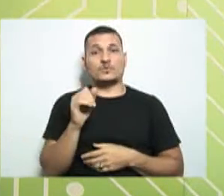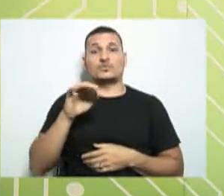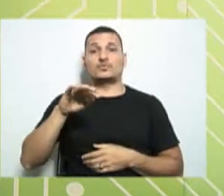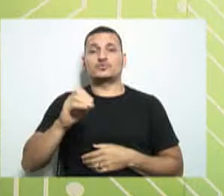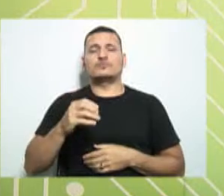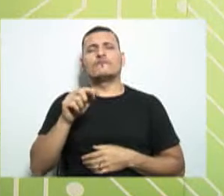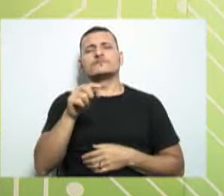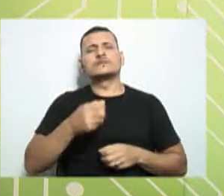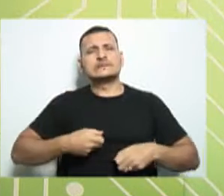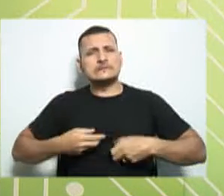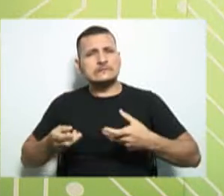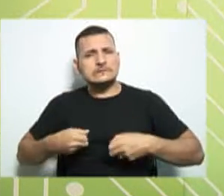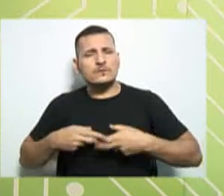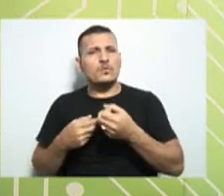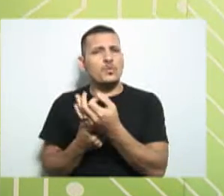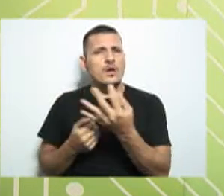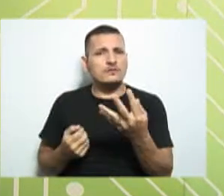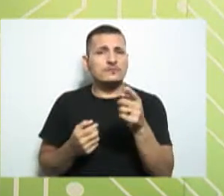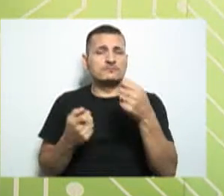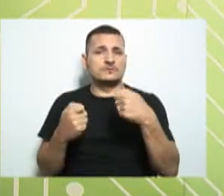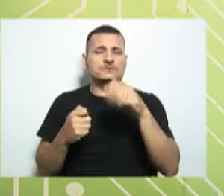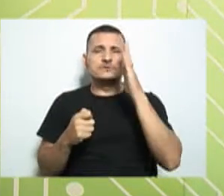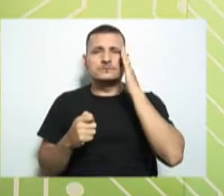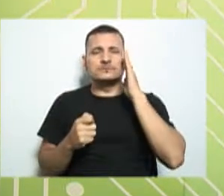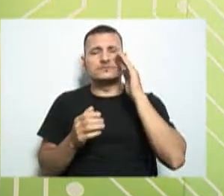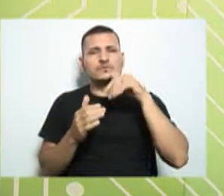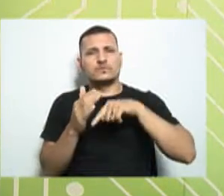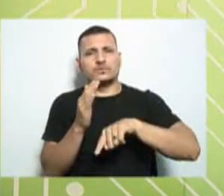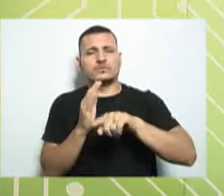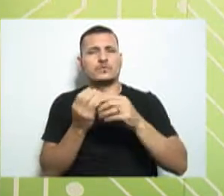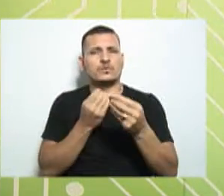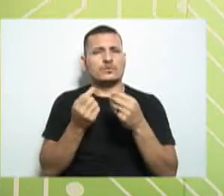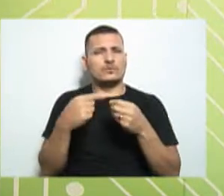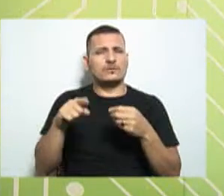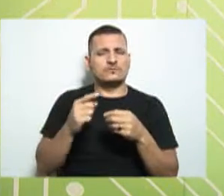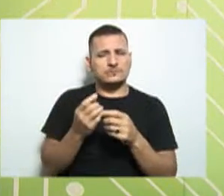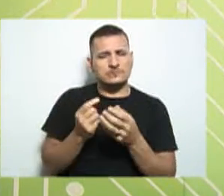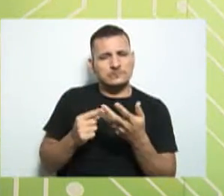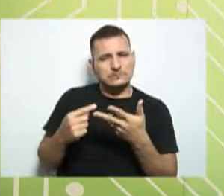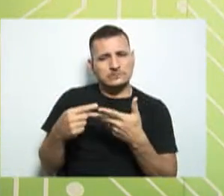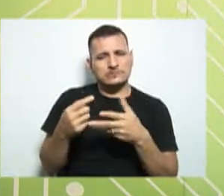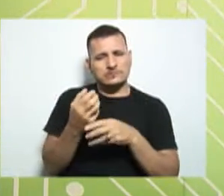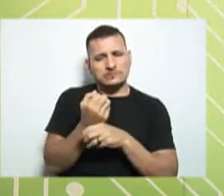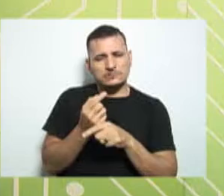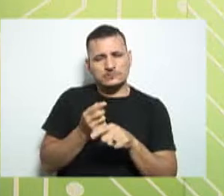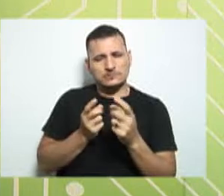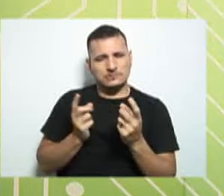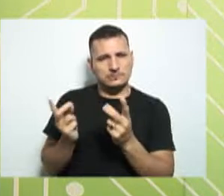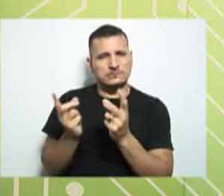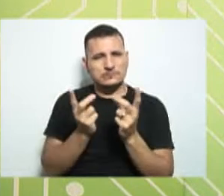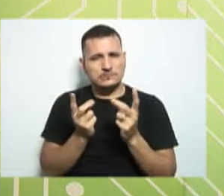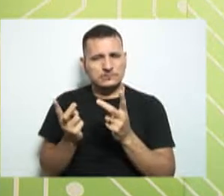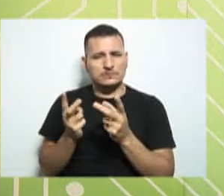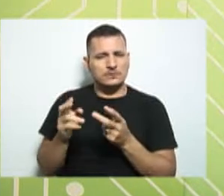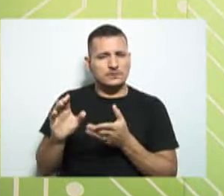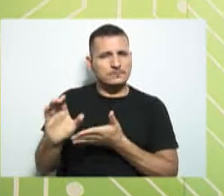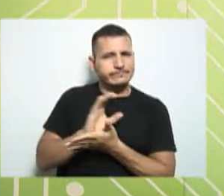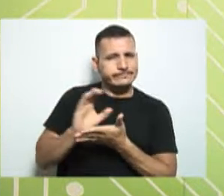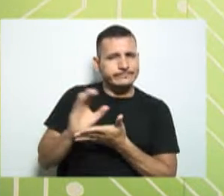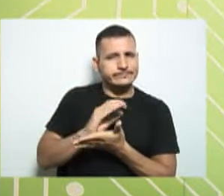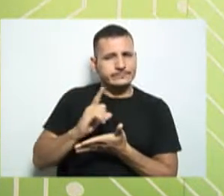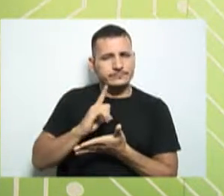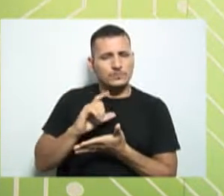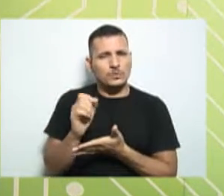ter que trabalhar a fundo, saber como é que vocês vão calcular o preço do que vocês estão vendendo,